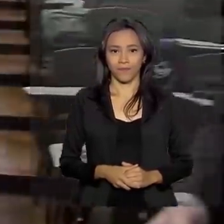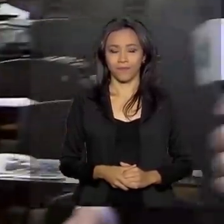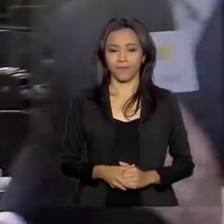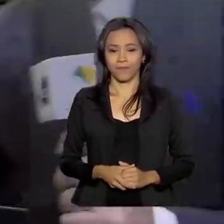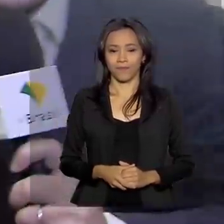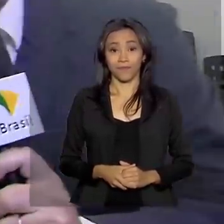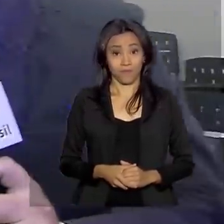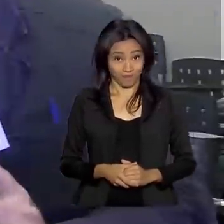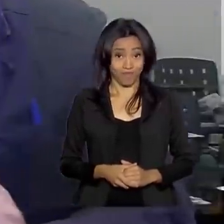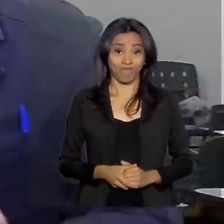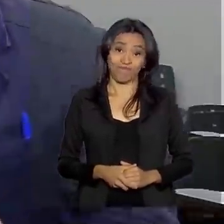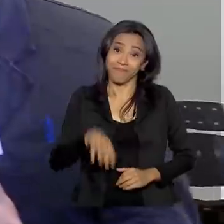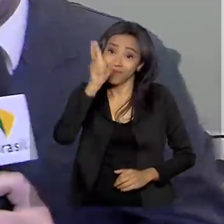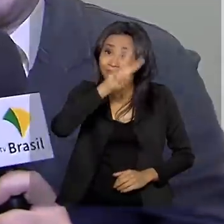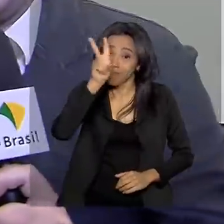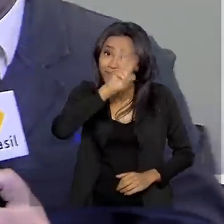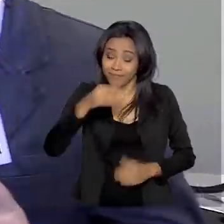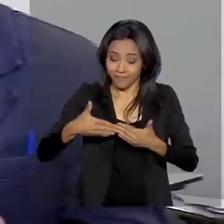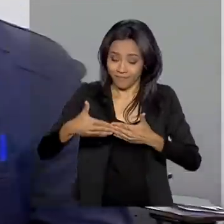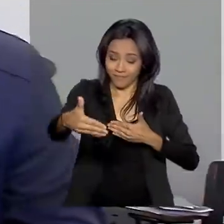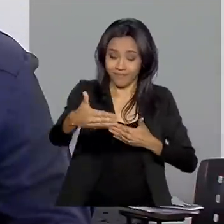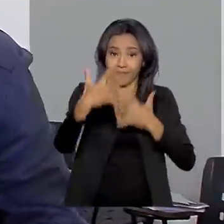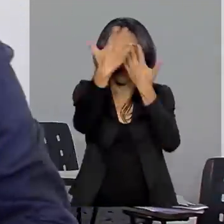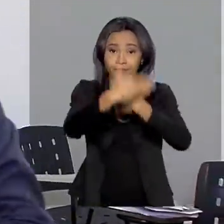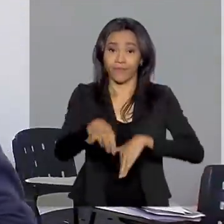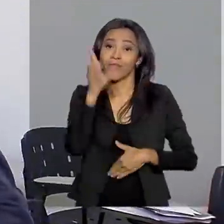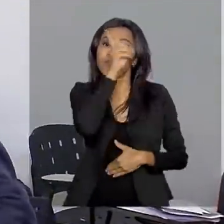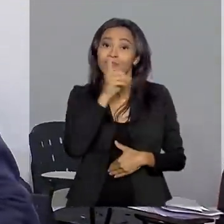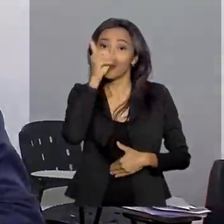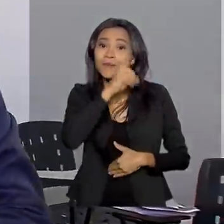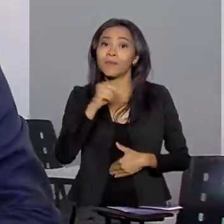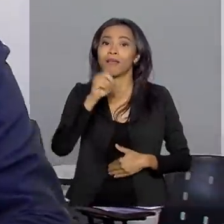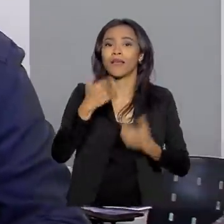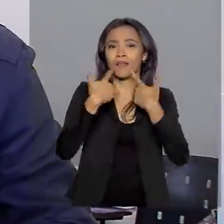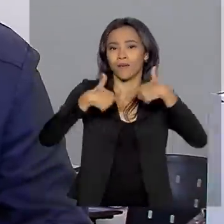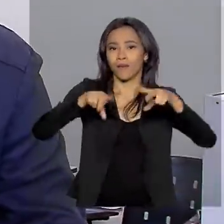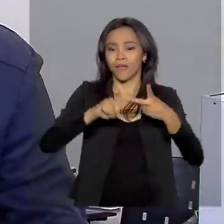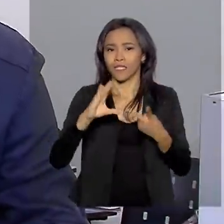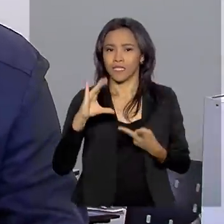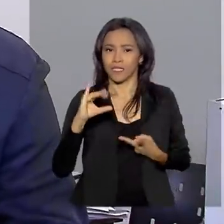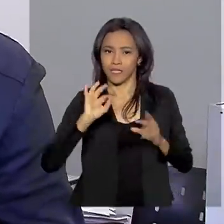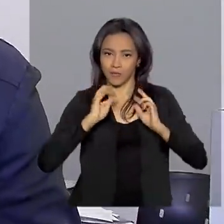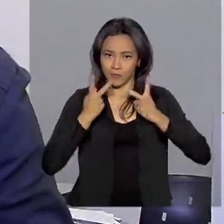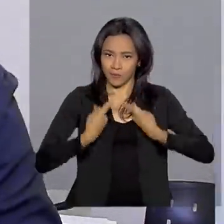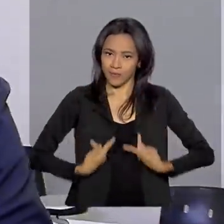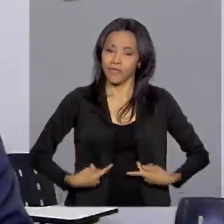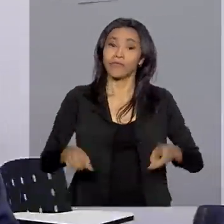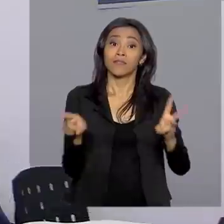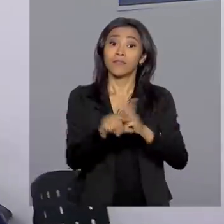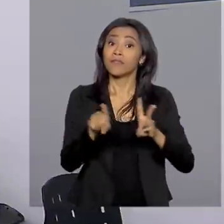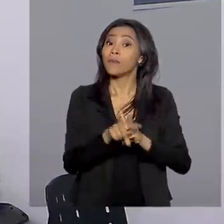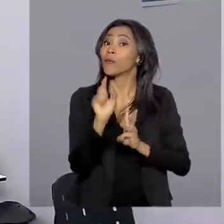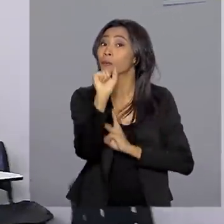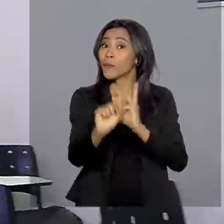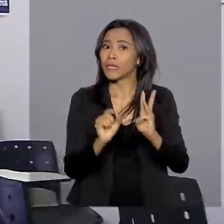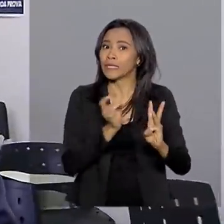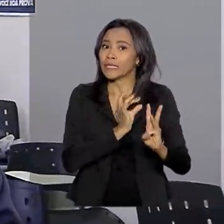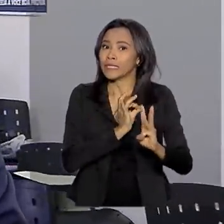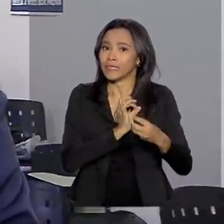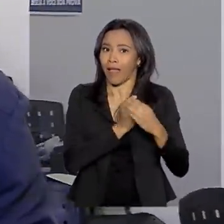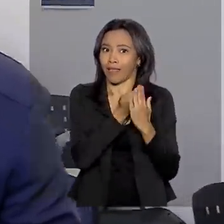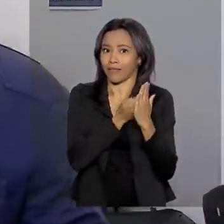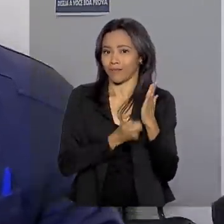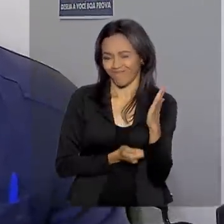lembrando que a prova desce domingo é linguagens ciências humanas e também a tão temida redação